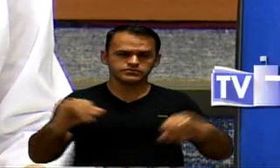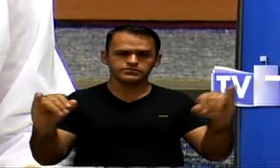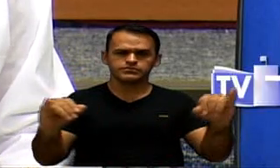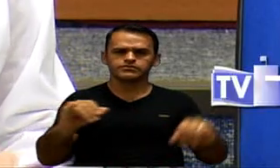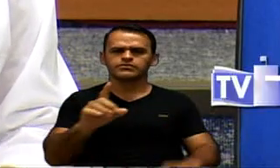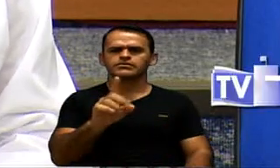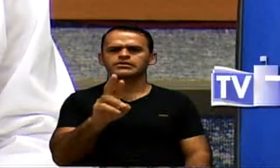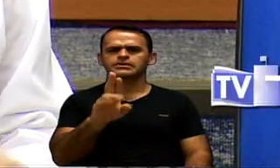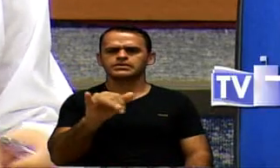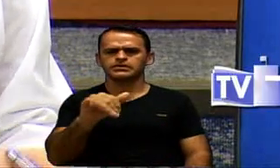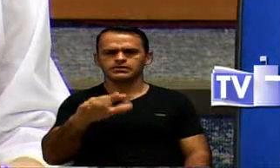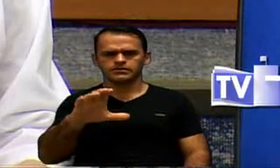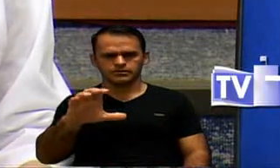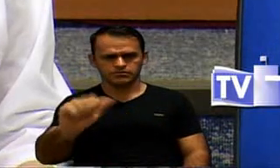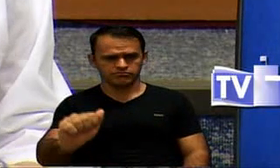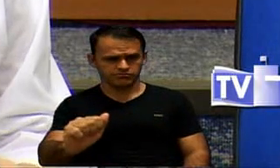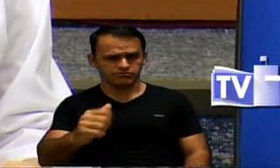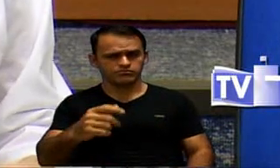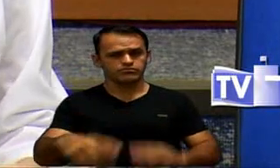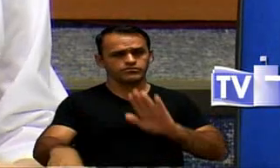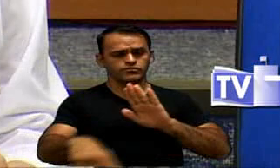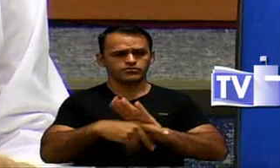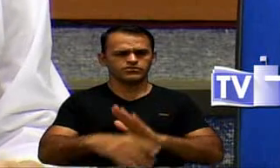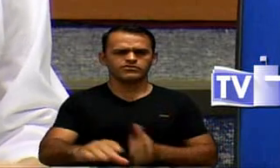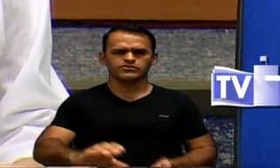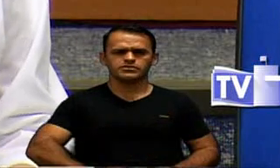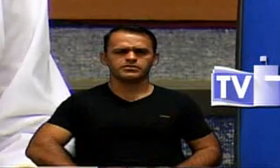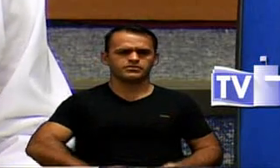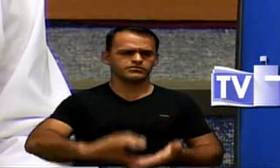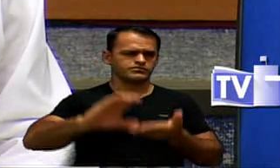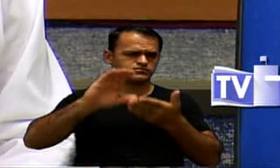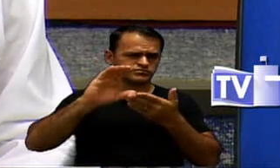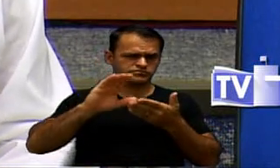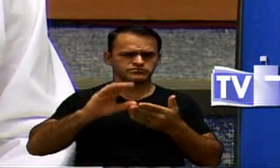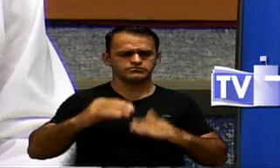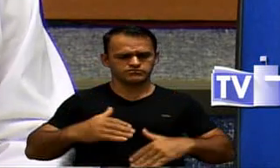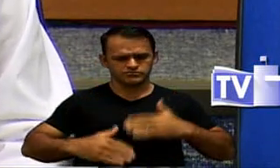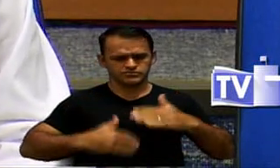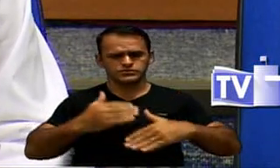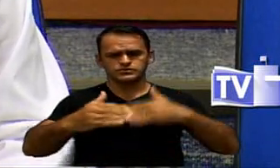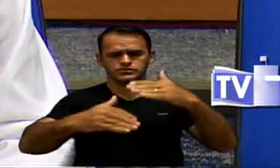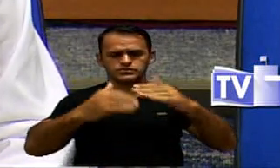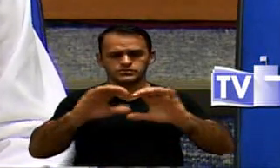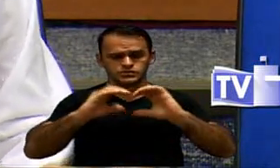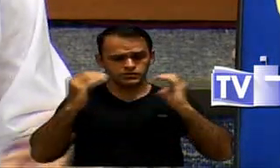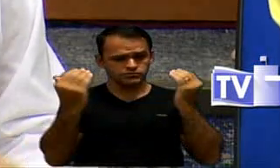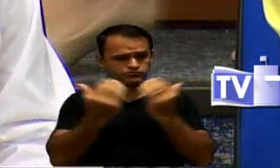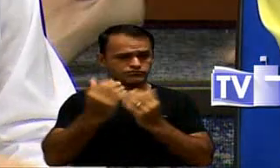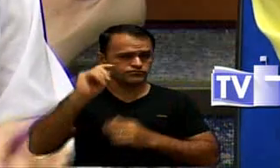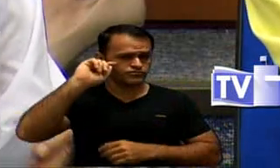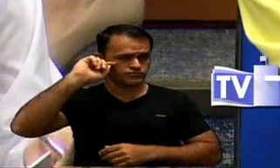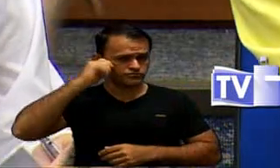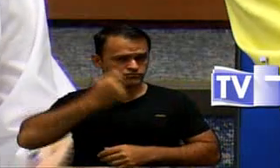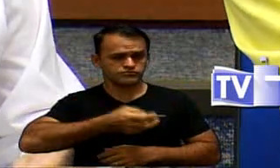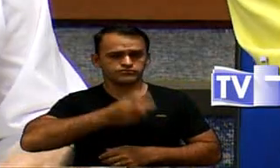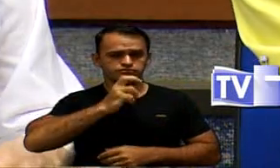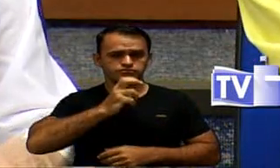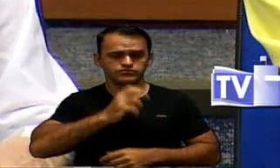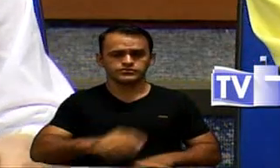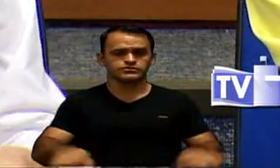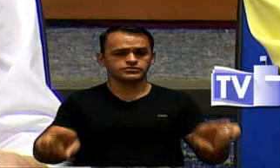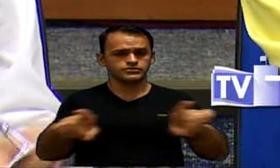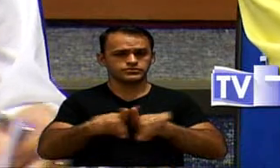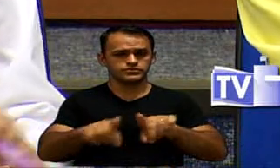Drica Martim, do Conselho, né, também participação e desenvolvimento da comunidade negra de Sorocaba e também participante